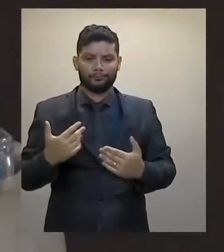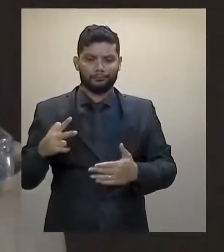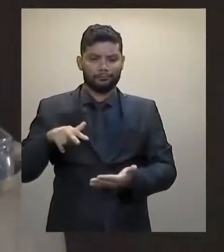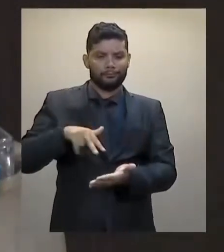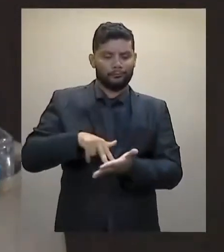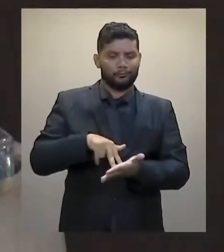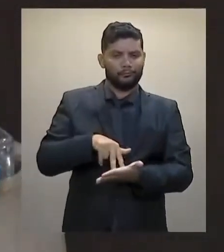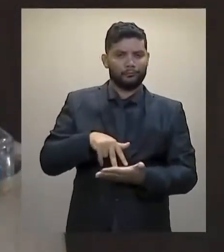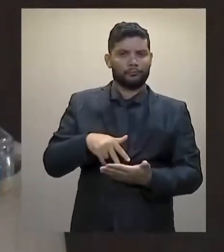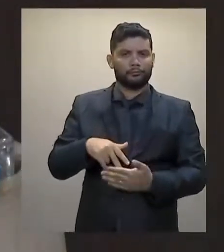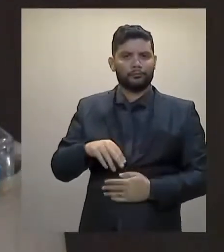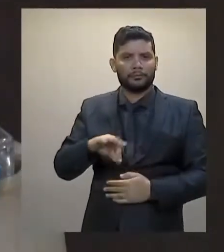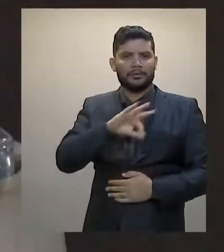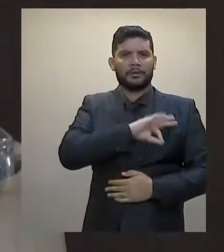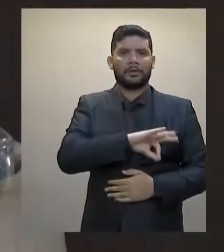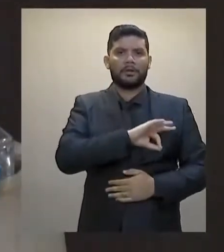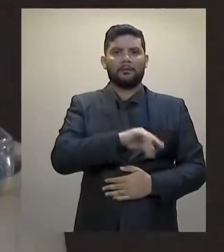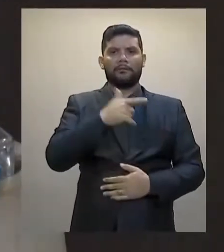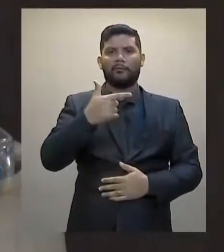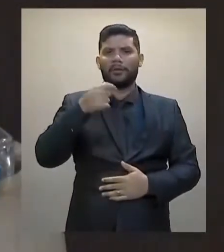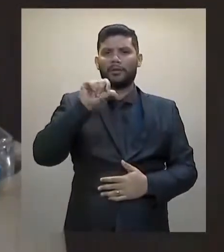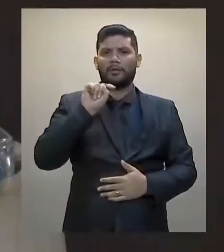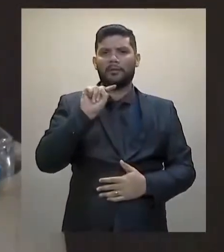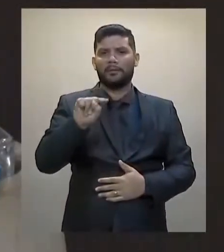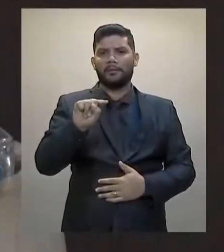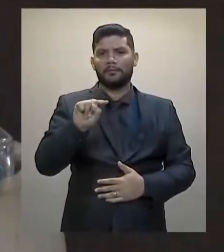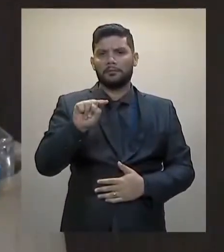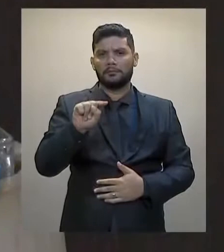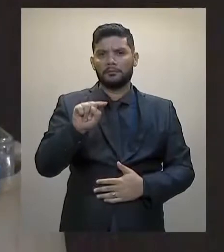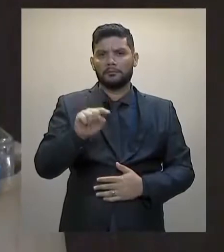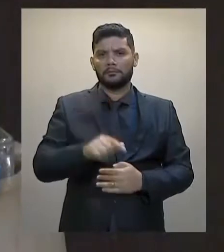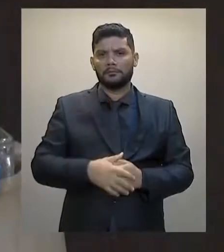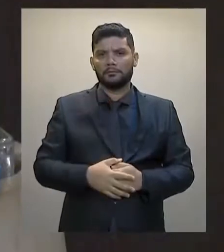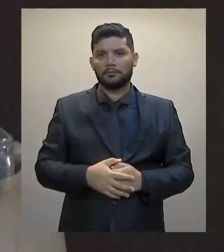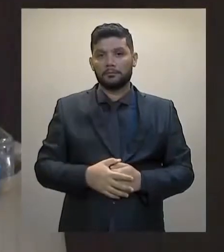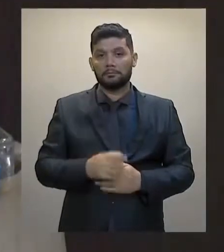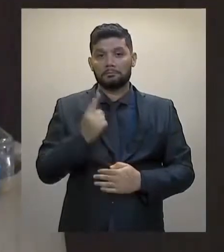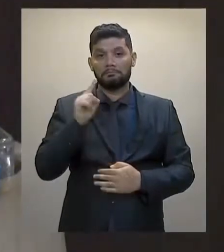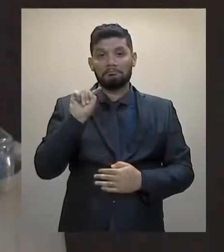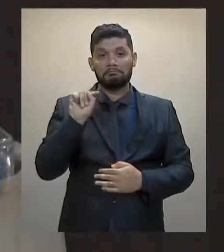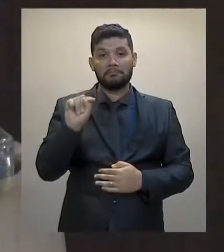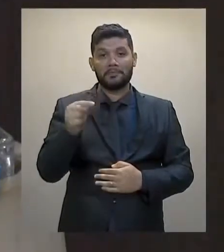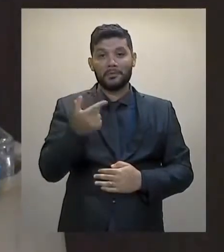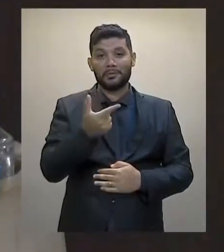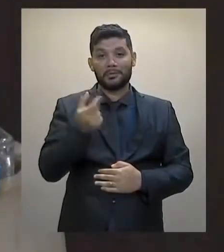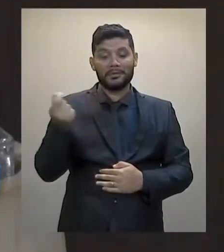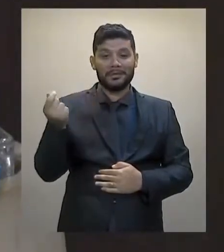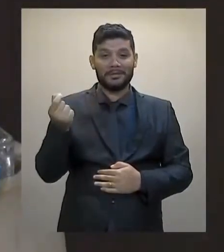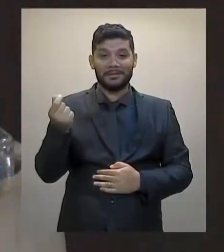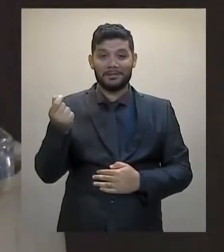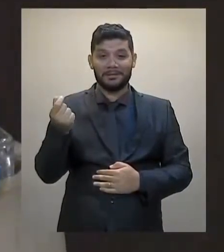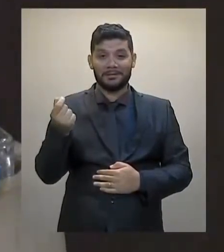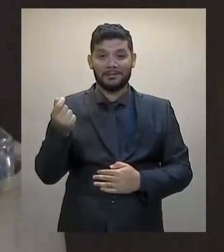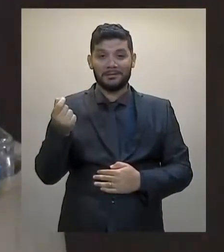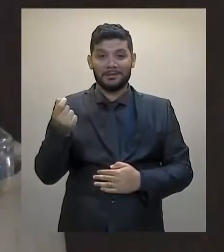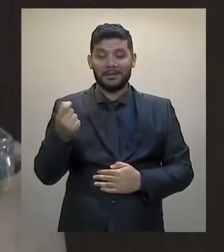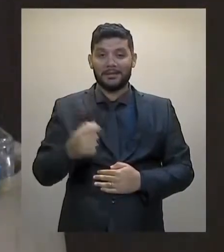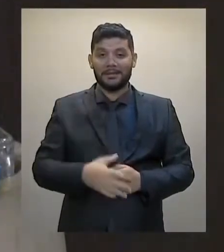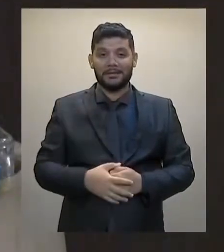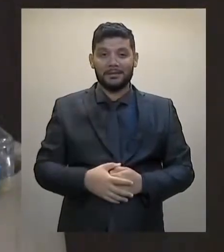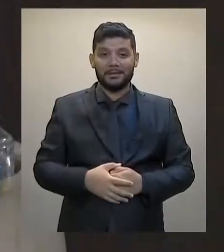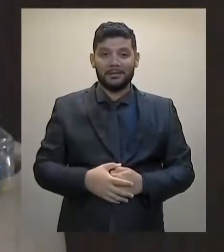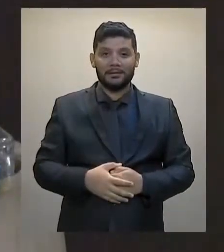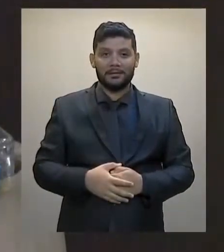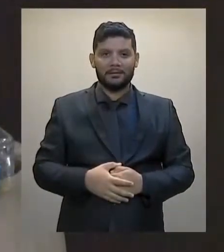a R$29 mil. São 1.200 diplomatas no Brasil inteiro. 1.200 diplomatas. Aí